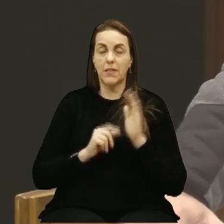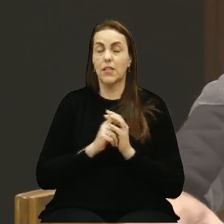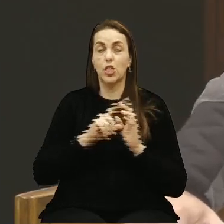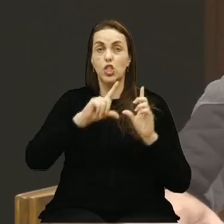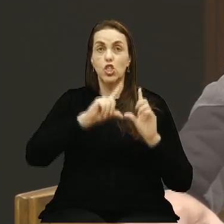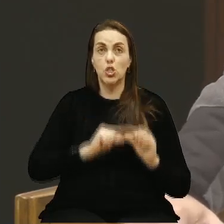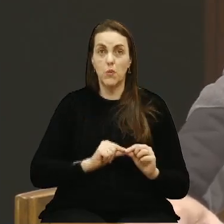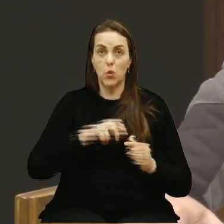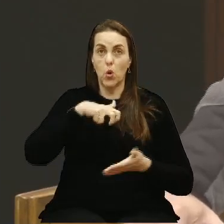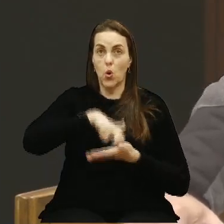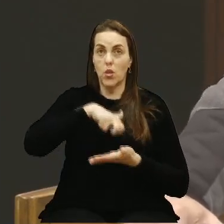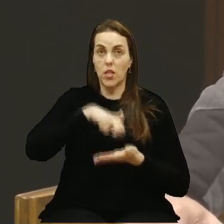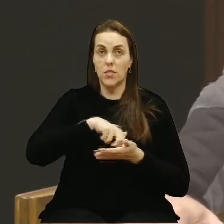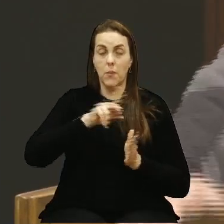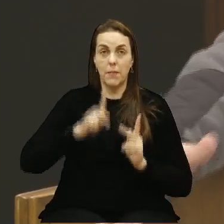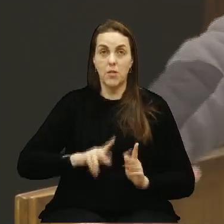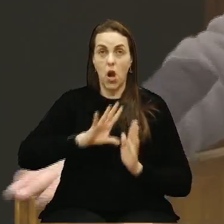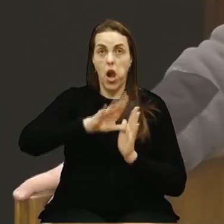rouba.